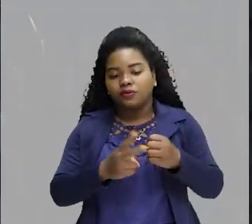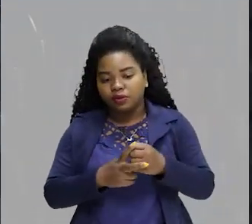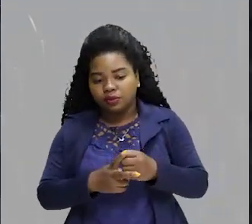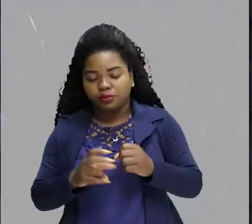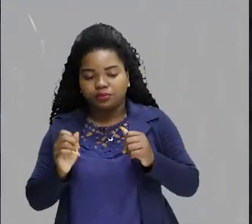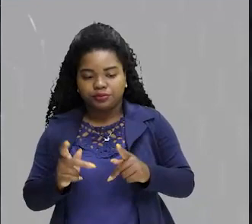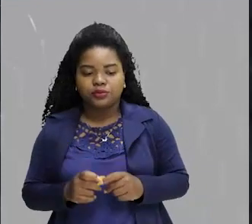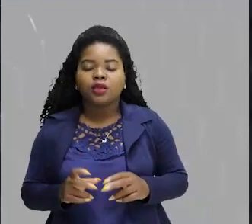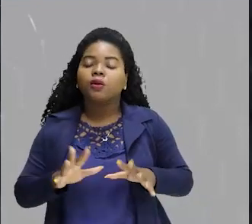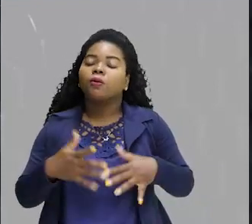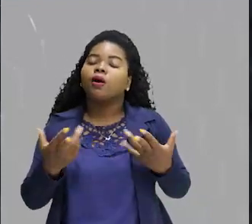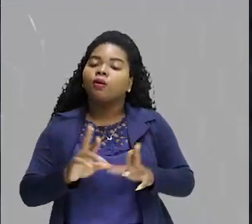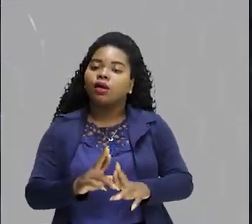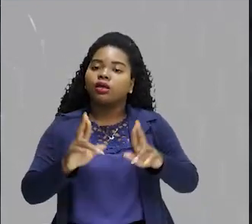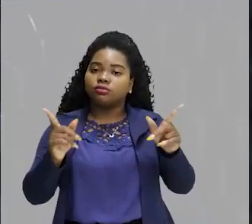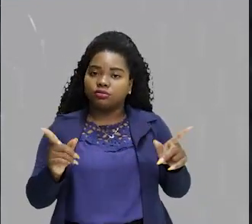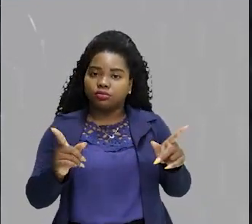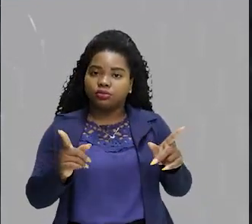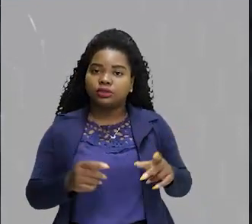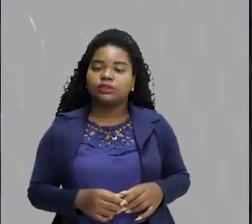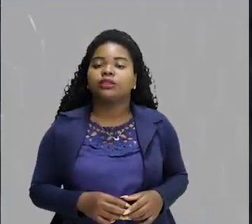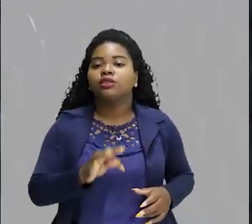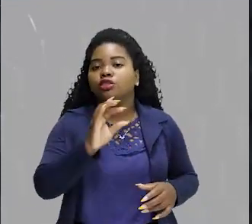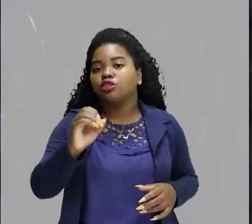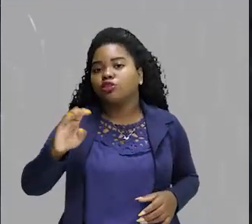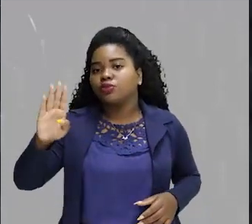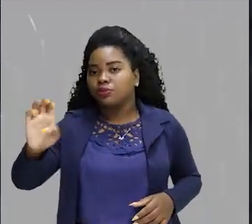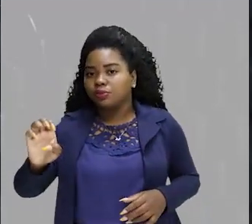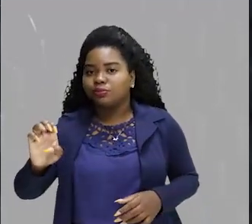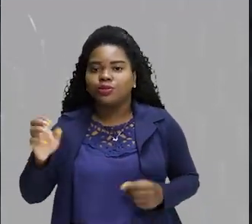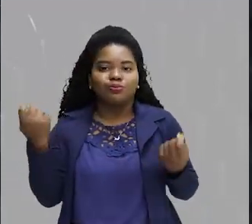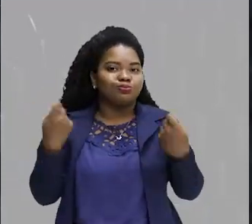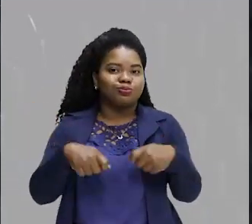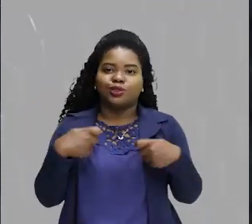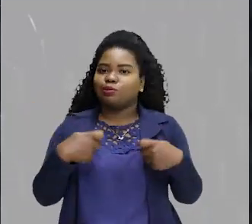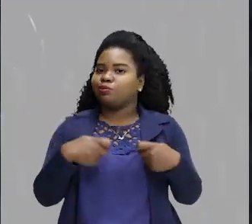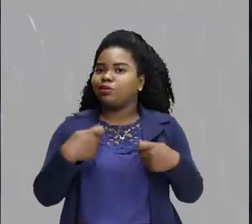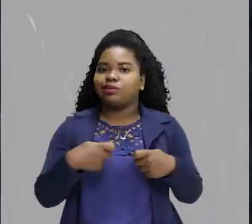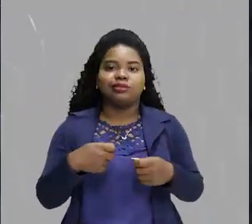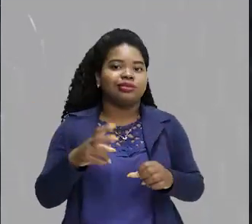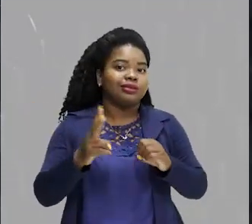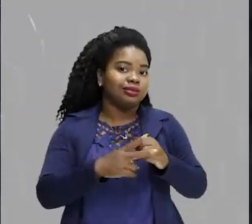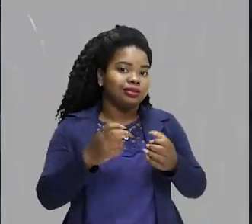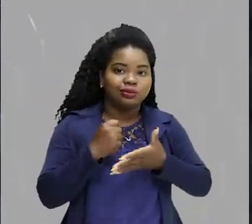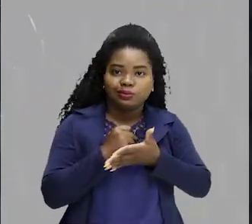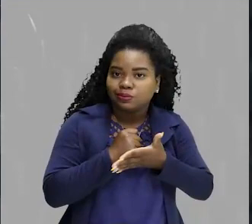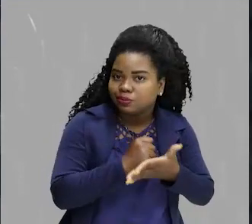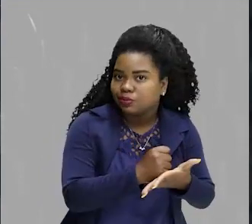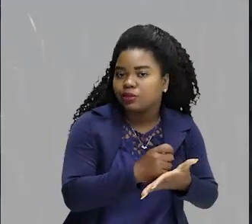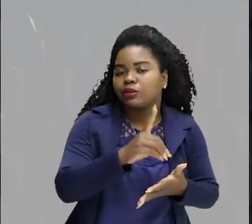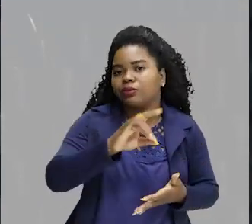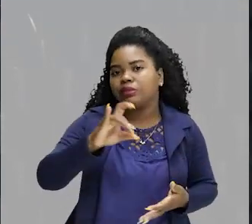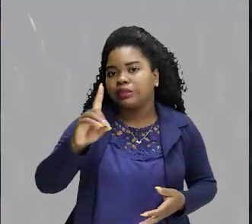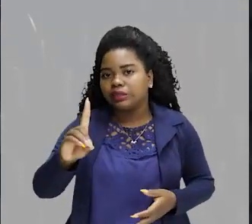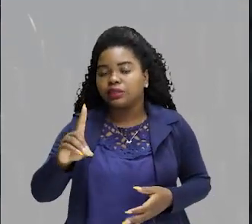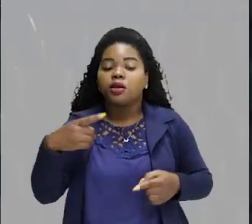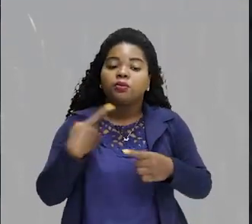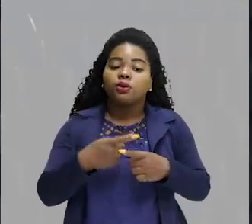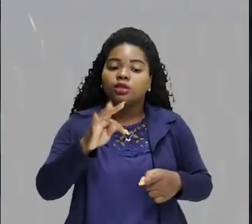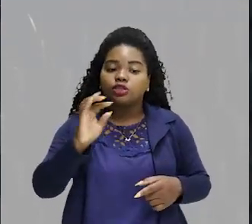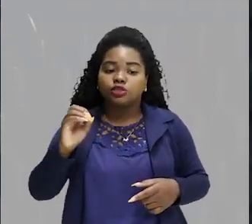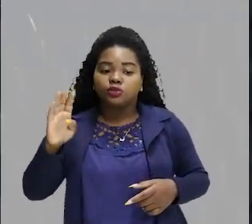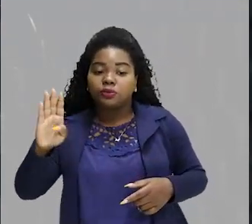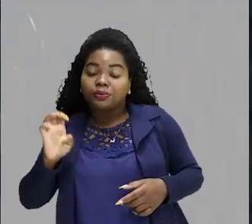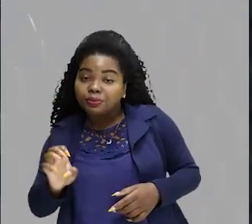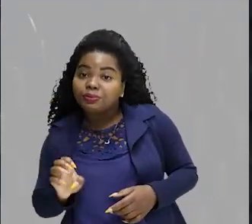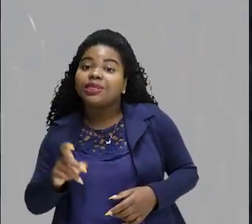é a diferença entre um e outro? O verbo to be não precisa de verbo auxiliar, não precisa do did, porque o verbo to be